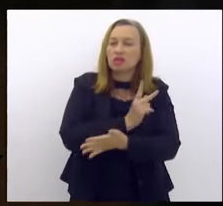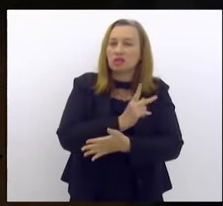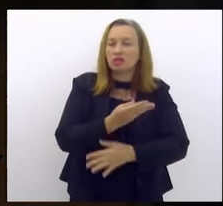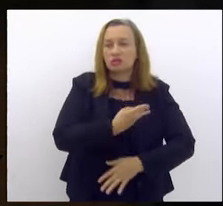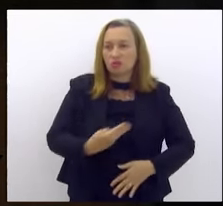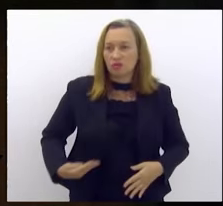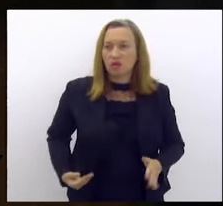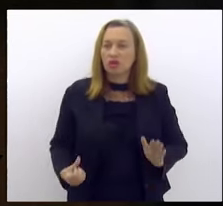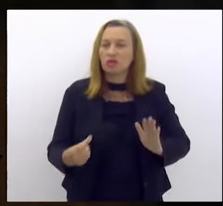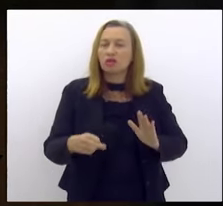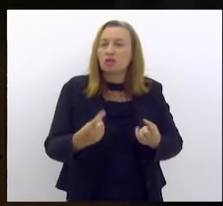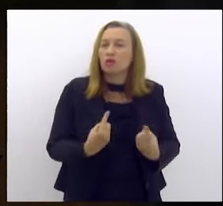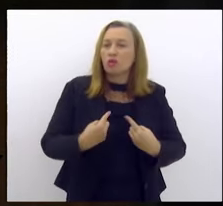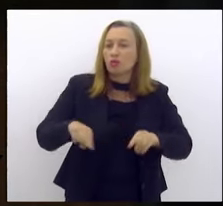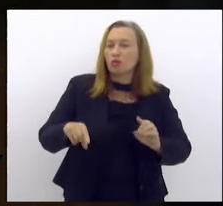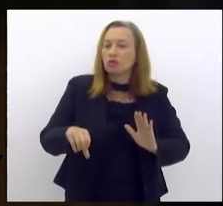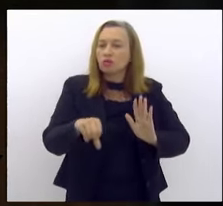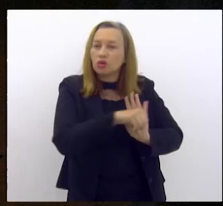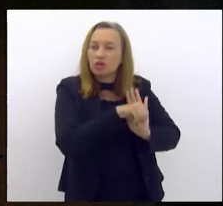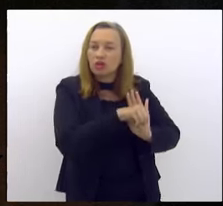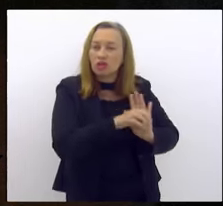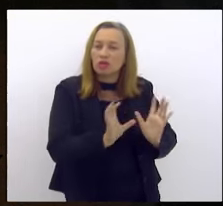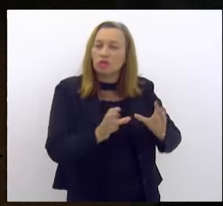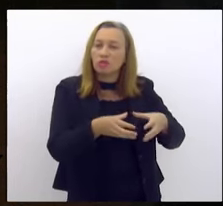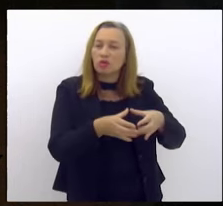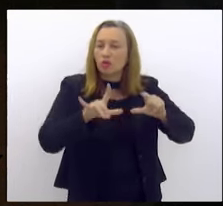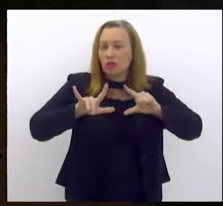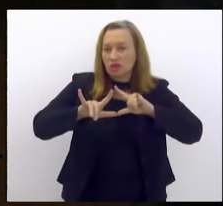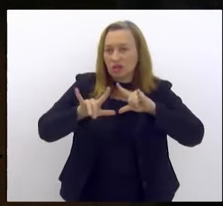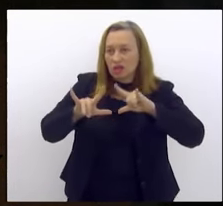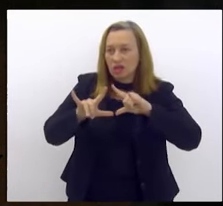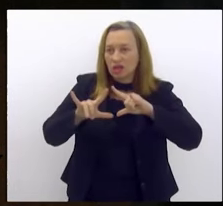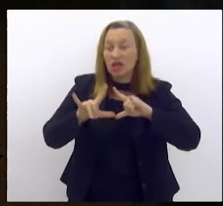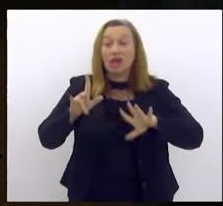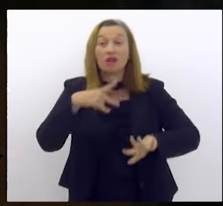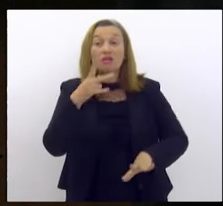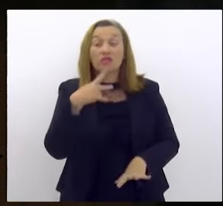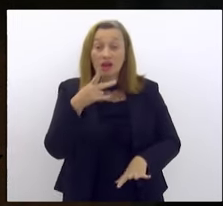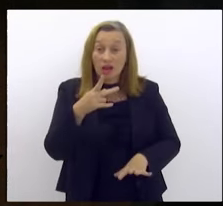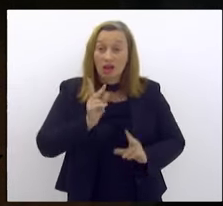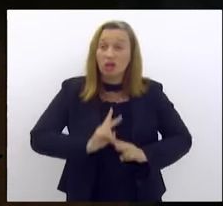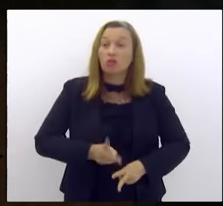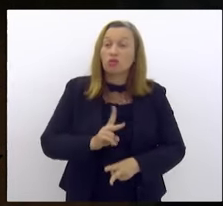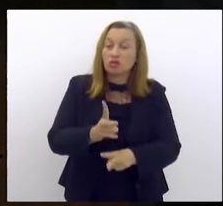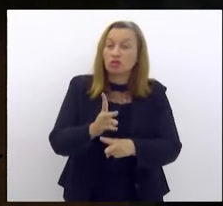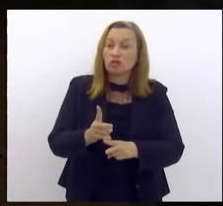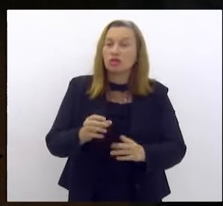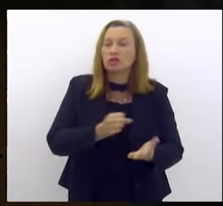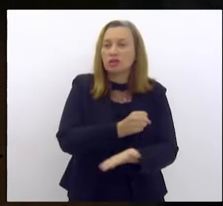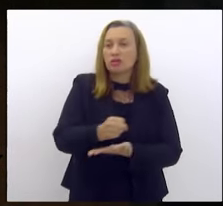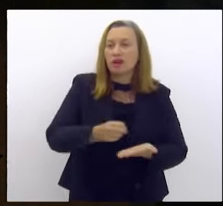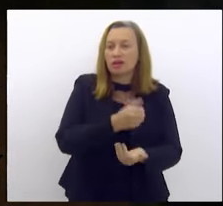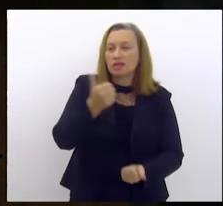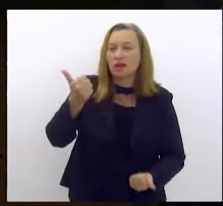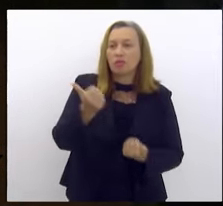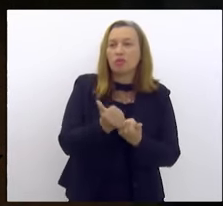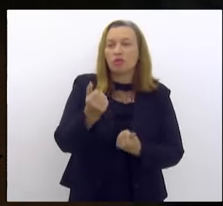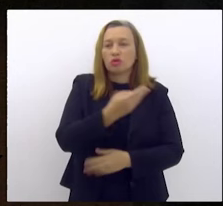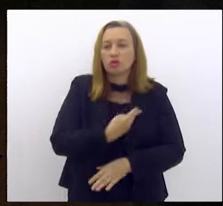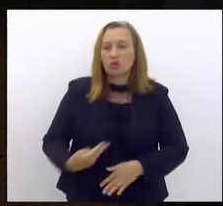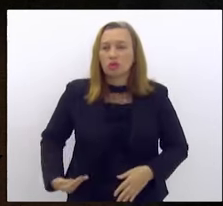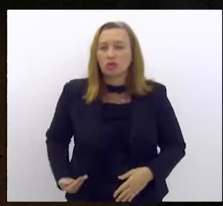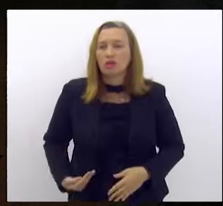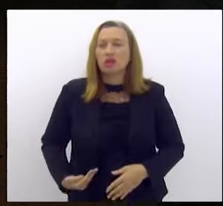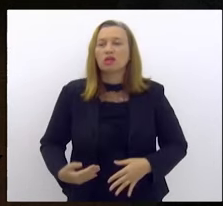crime organizado, me refiro às milícias, e dizer que continuo sendo base de apoio do governador, que o parlamento